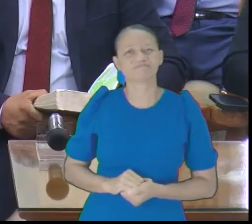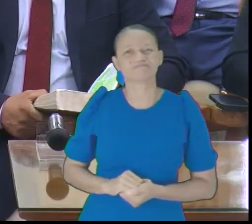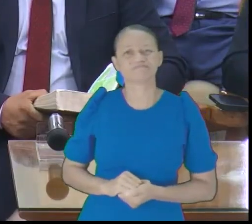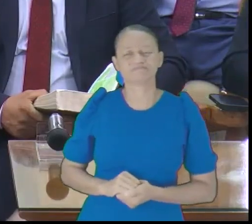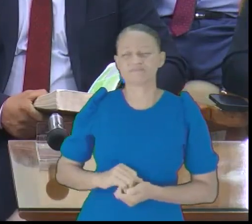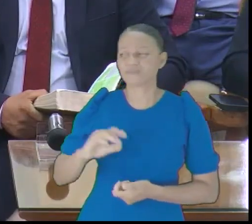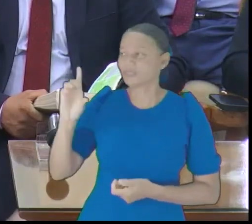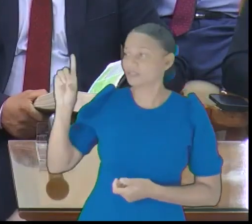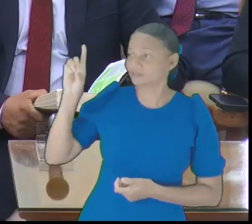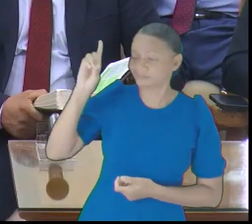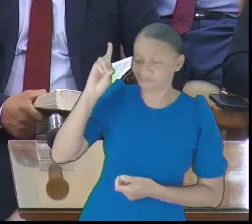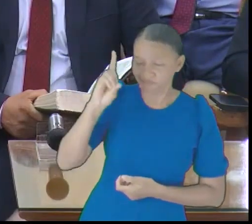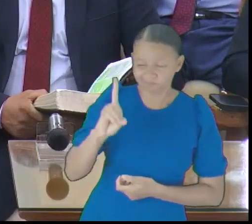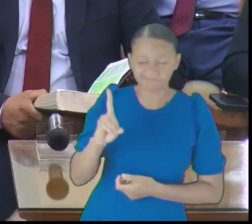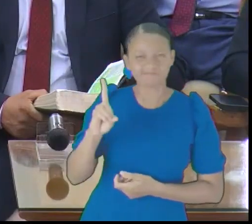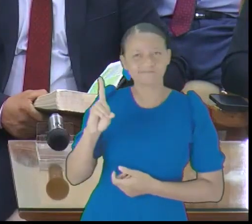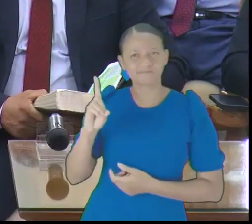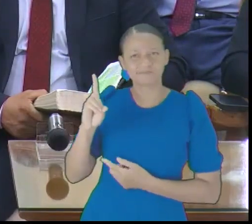Deus não aparecia.